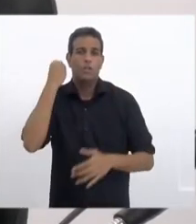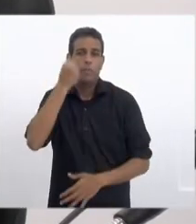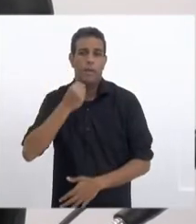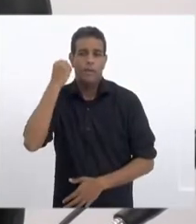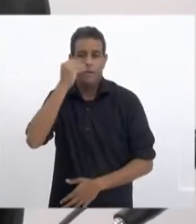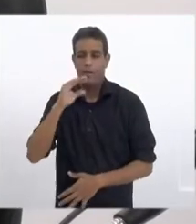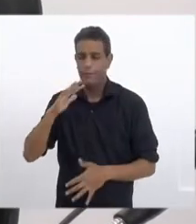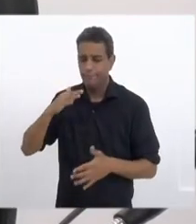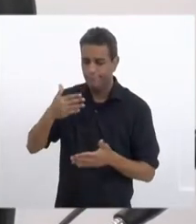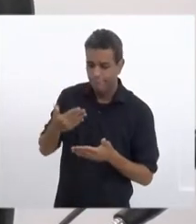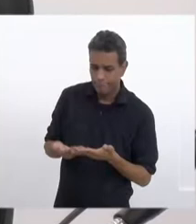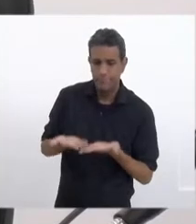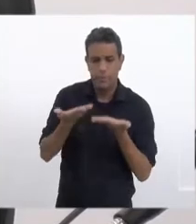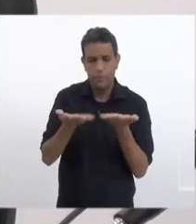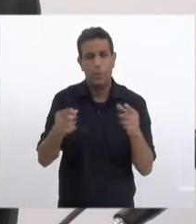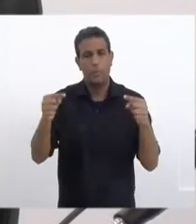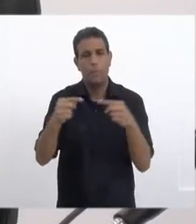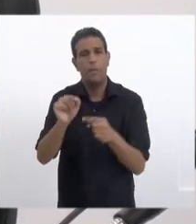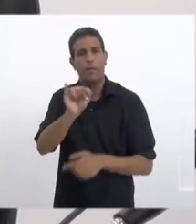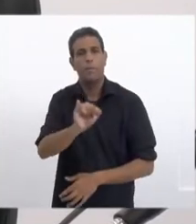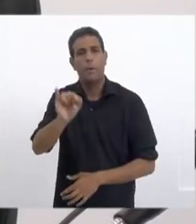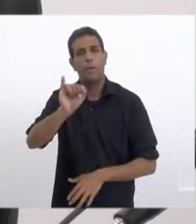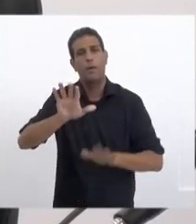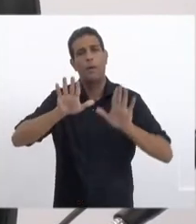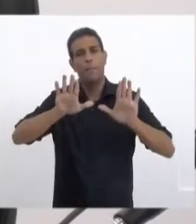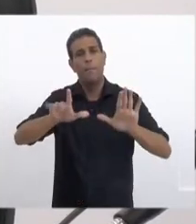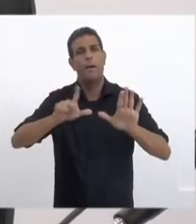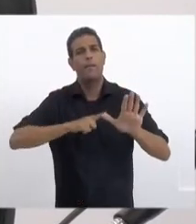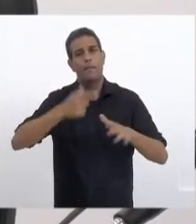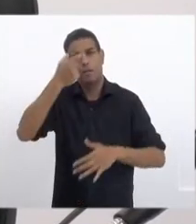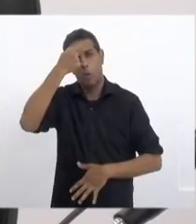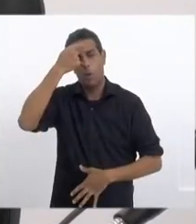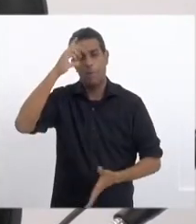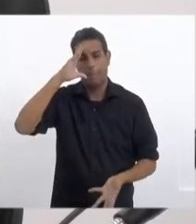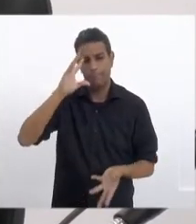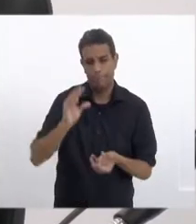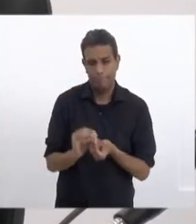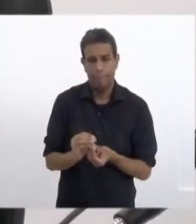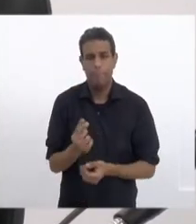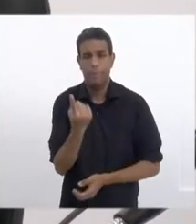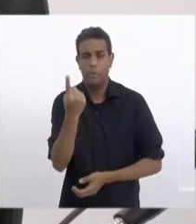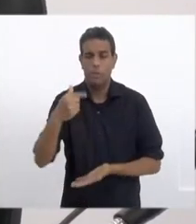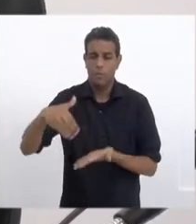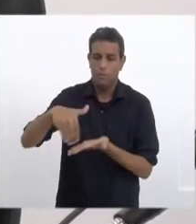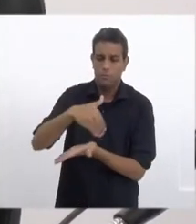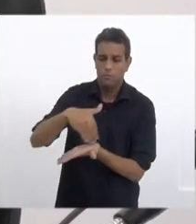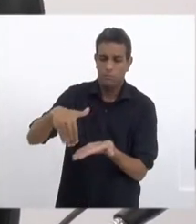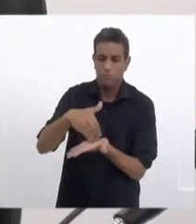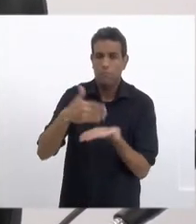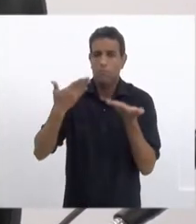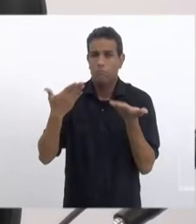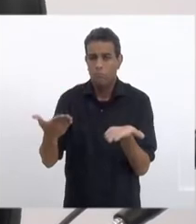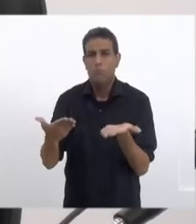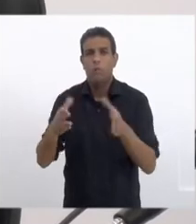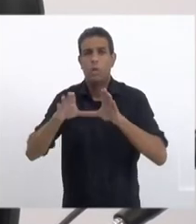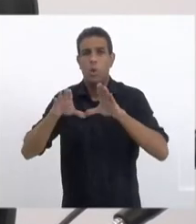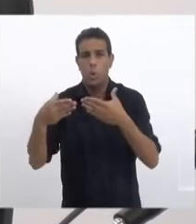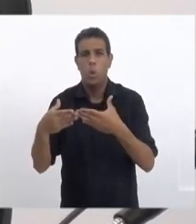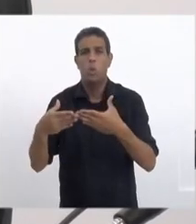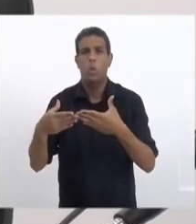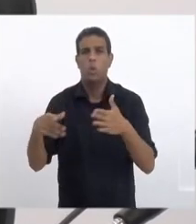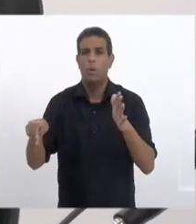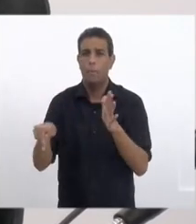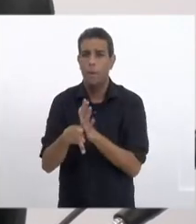também são iniciativas louváveis e importantes. No entanto, houve a compreensão de que uma secretaria, de que um comitê